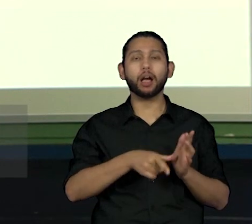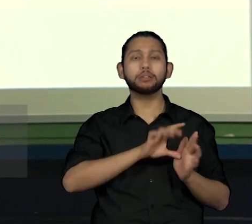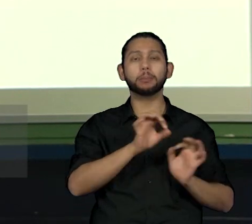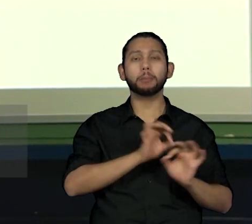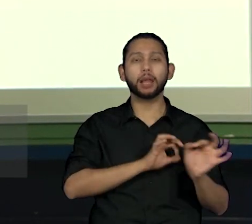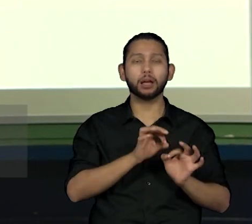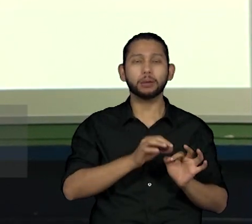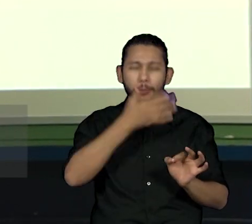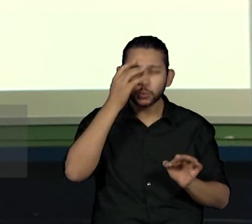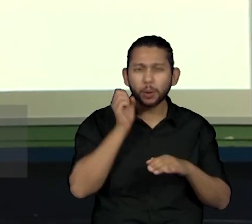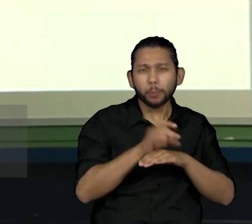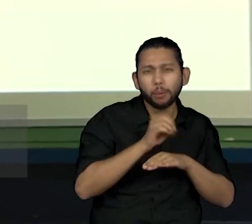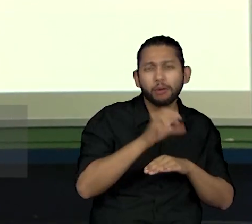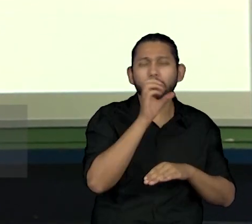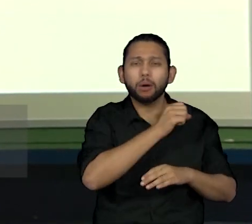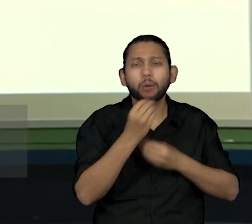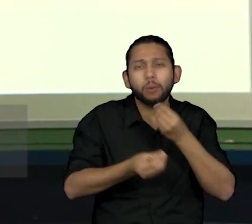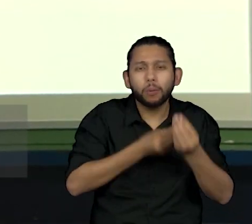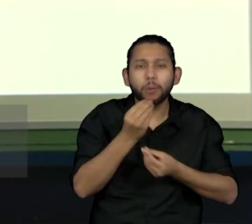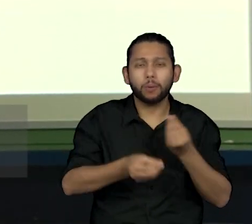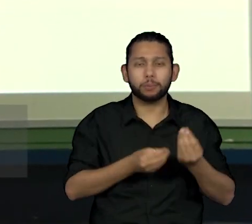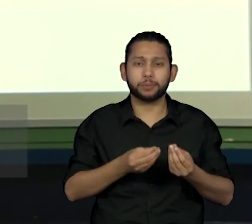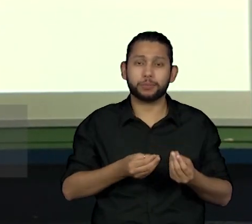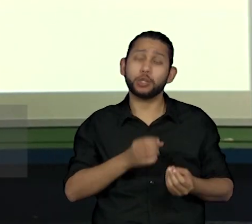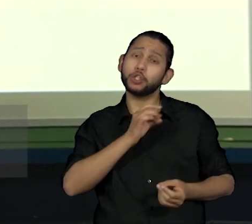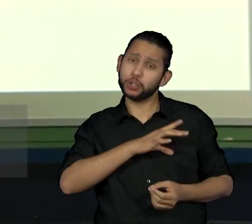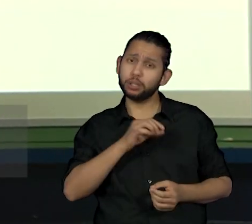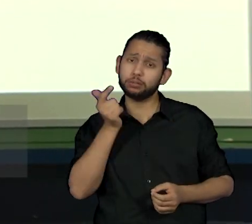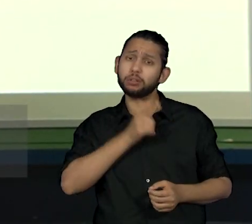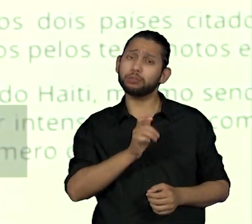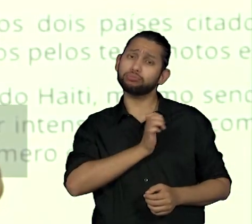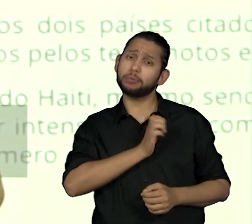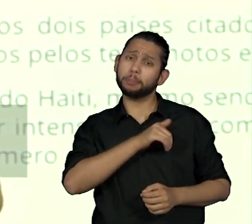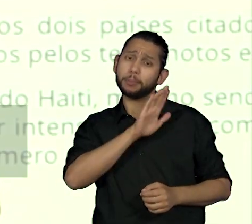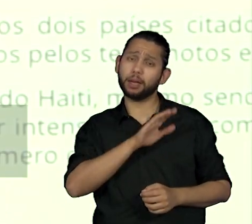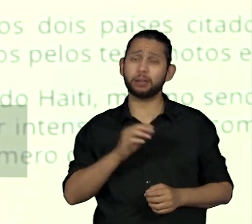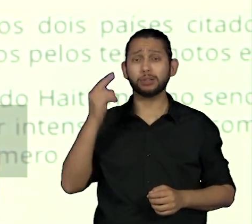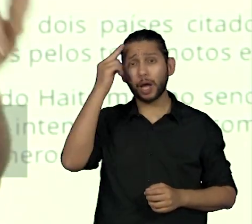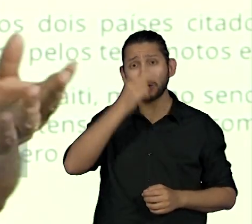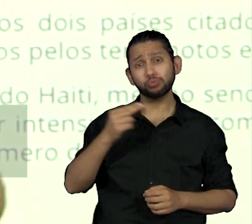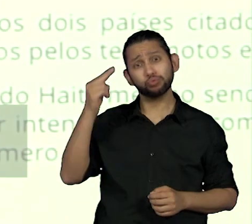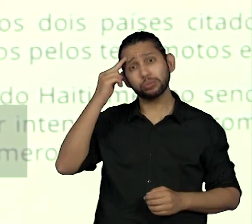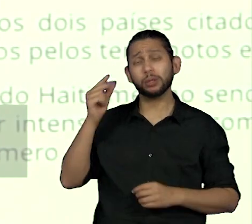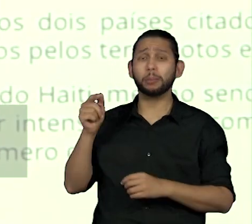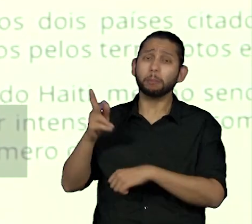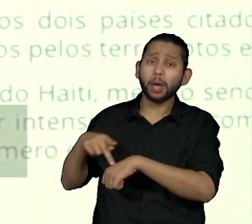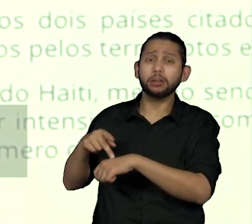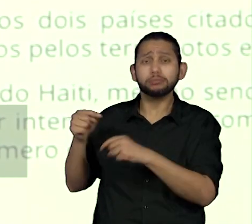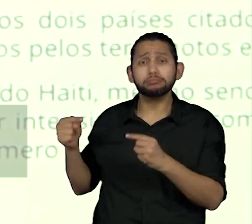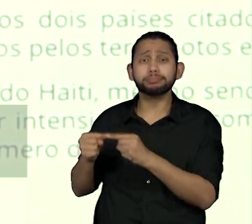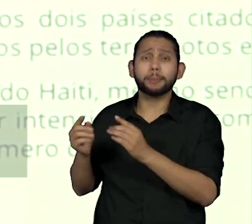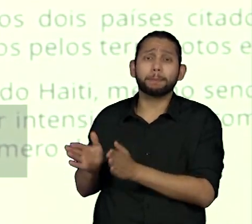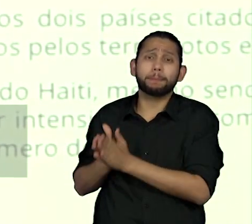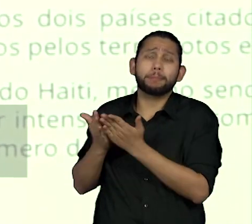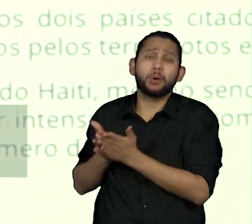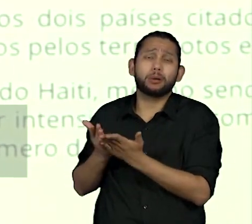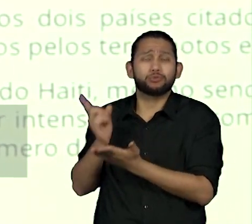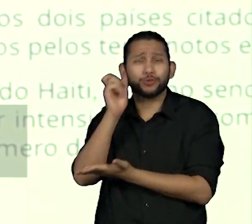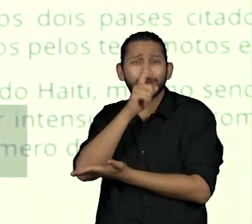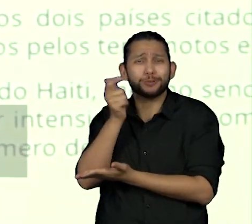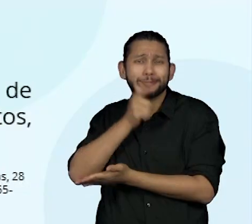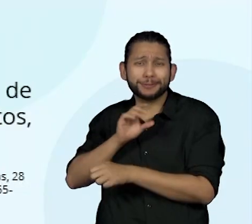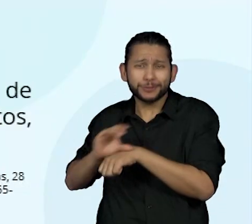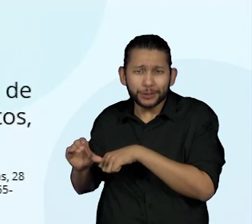mais eficientes que o Haiti. Até porque o Chile tem melhor condição econômica do que o Haiti para poder fazer isso. Vamos para a